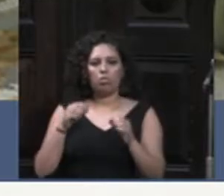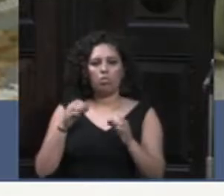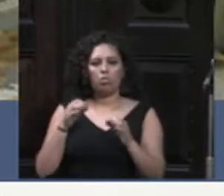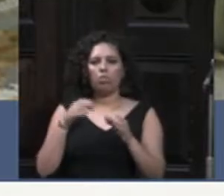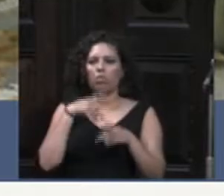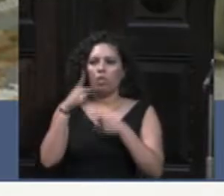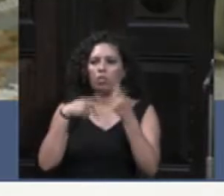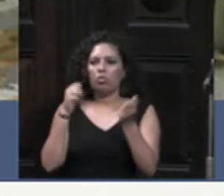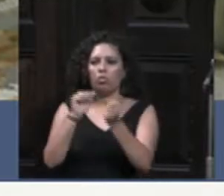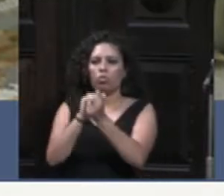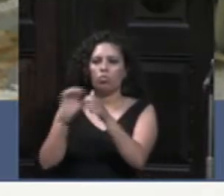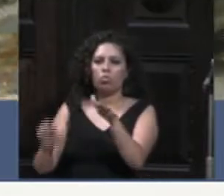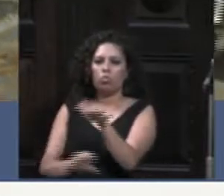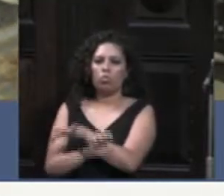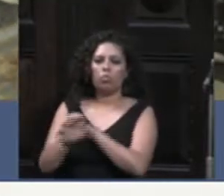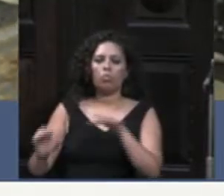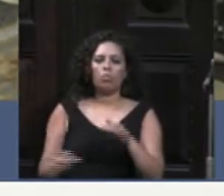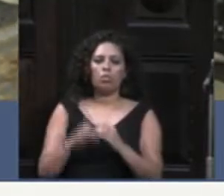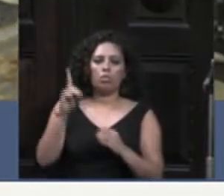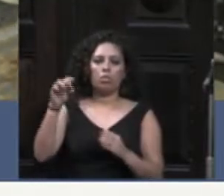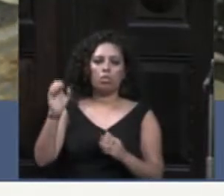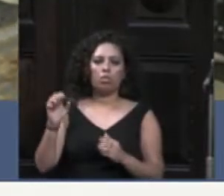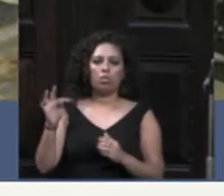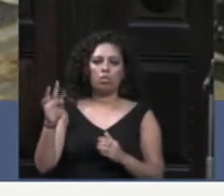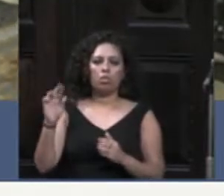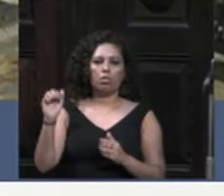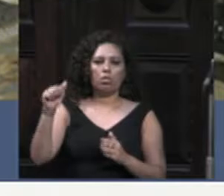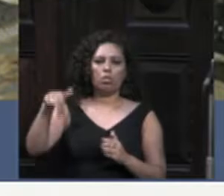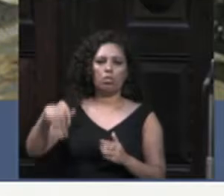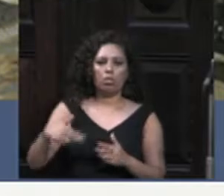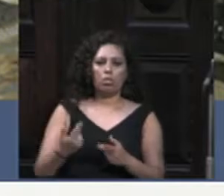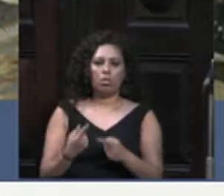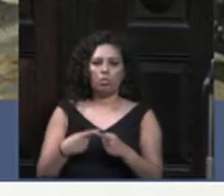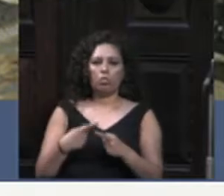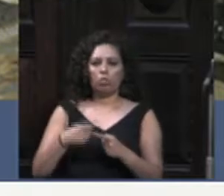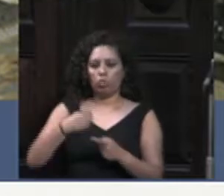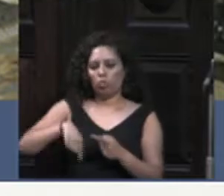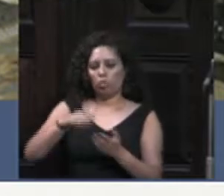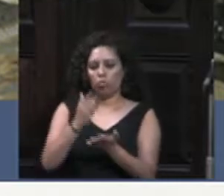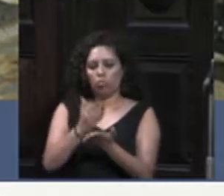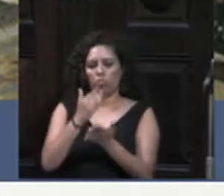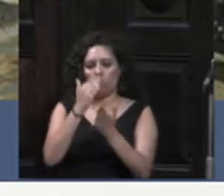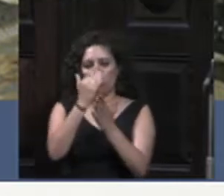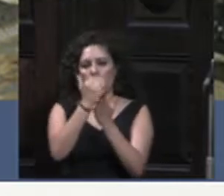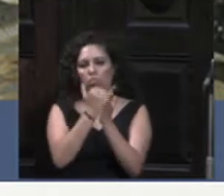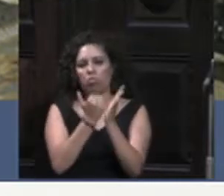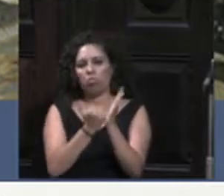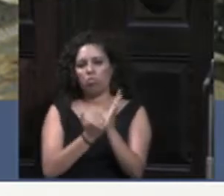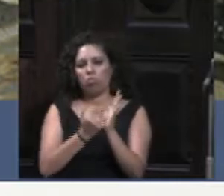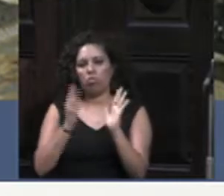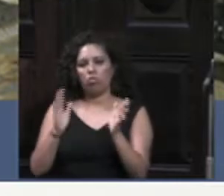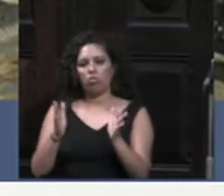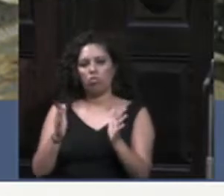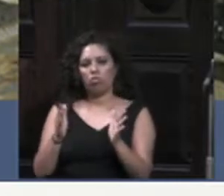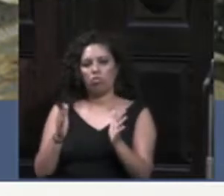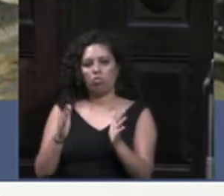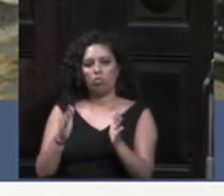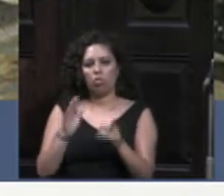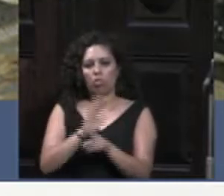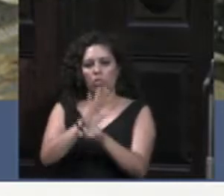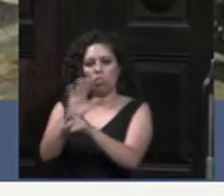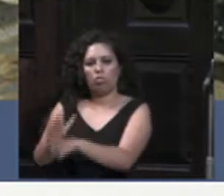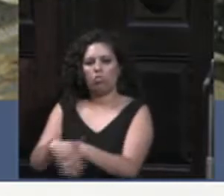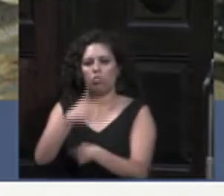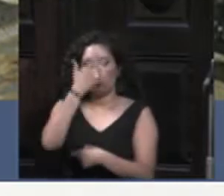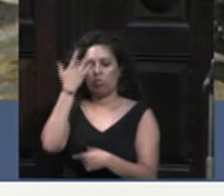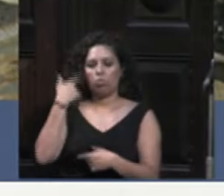DETRAN, já que a lei do parcelamento foi aprovada, a emenda, para eles providenciarem logo. Milhares de pessoas estão